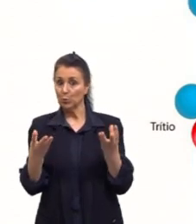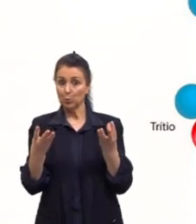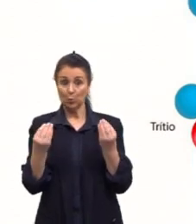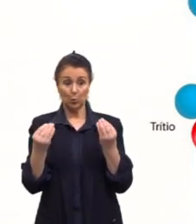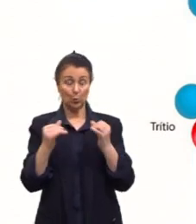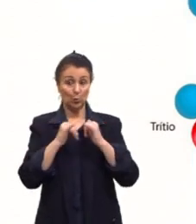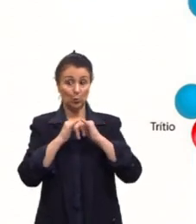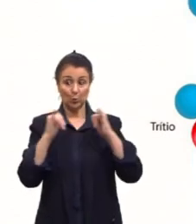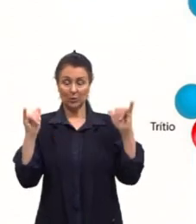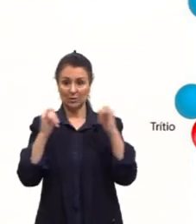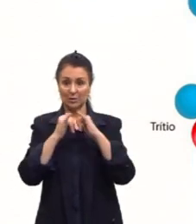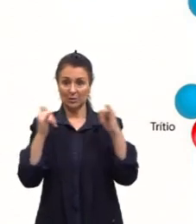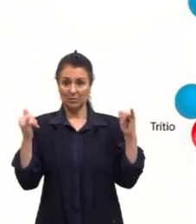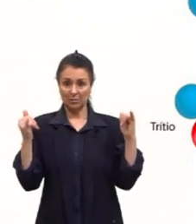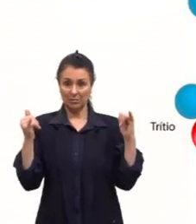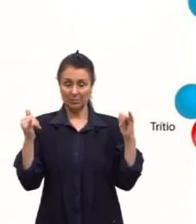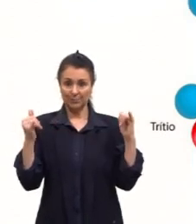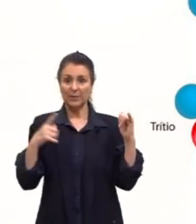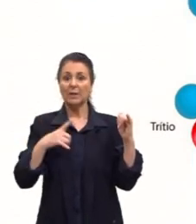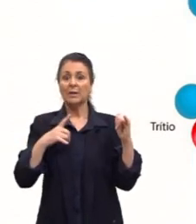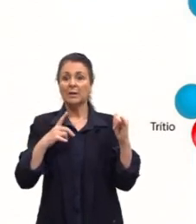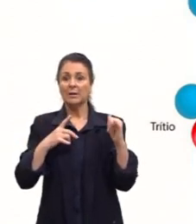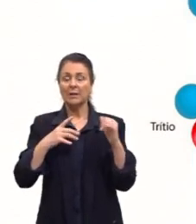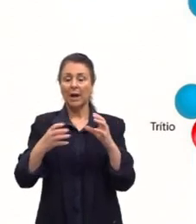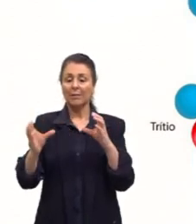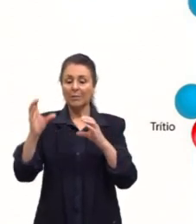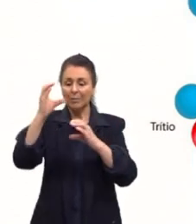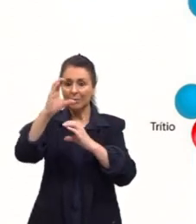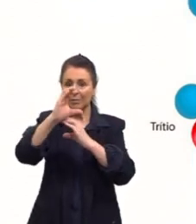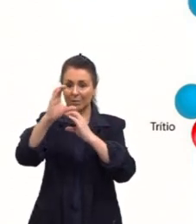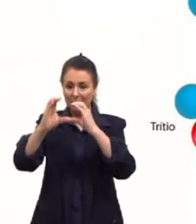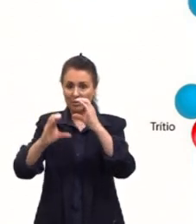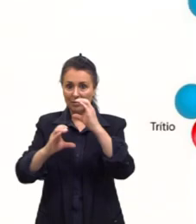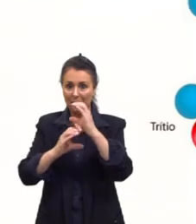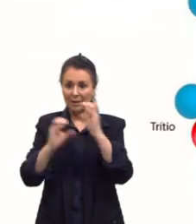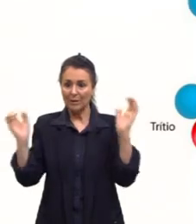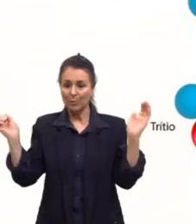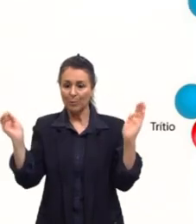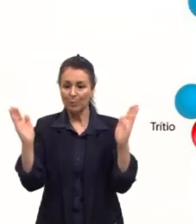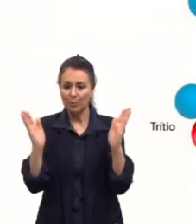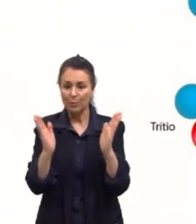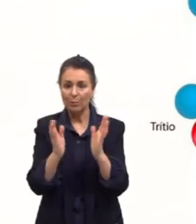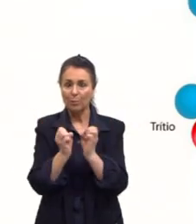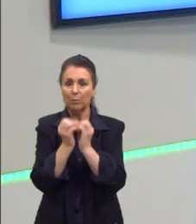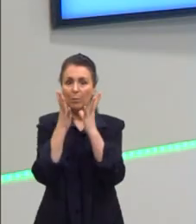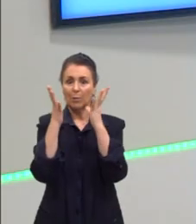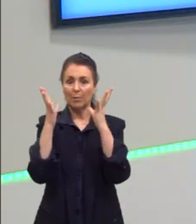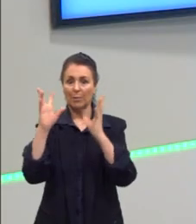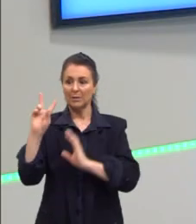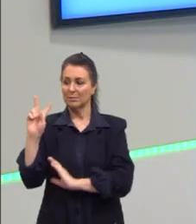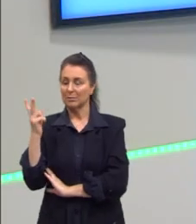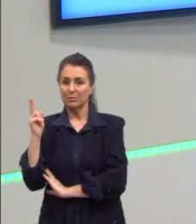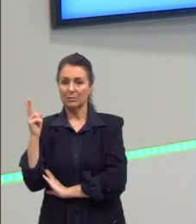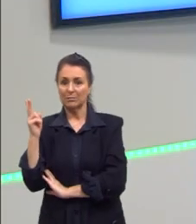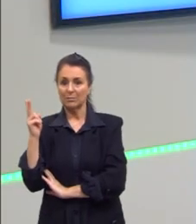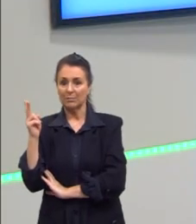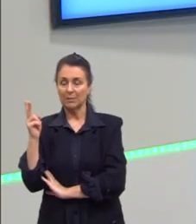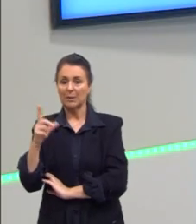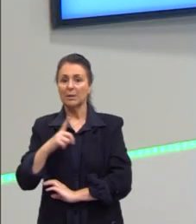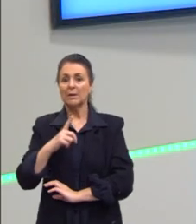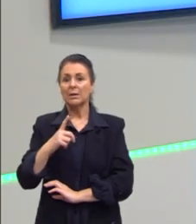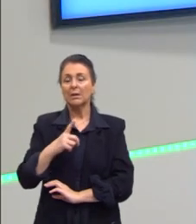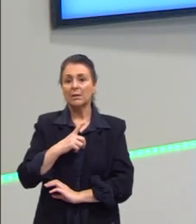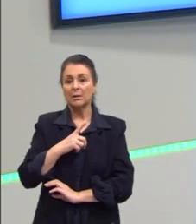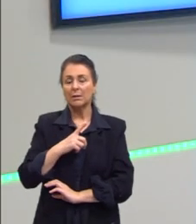tá aqui aí sim faz parte da composição das bombas de hidrogênio Ok então a fissão